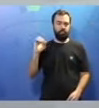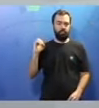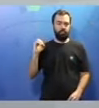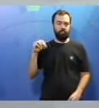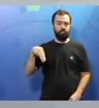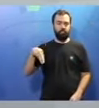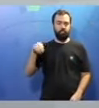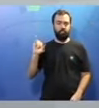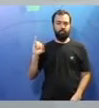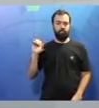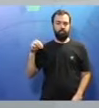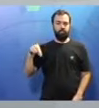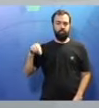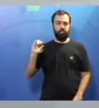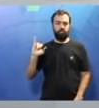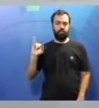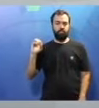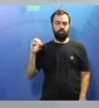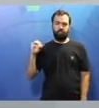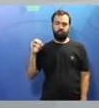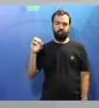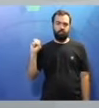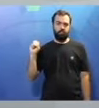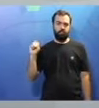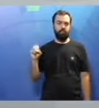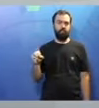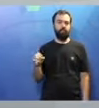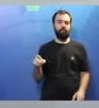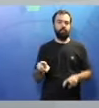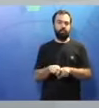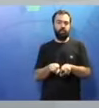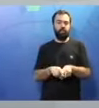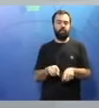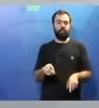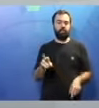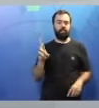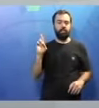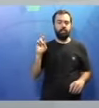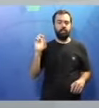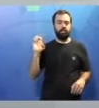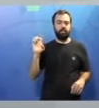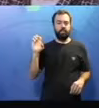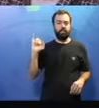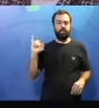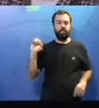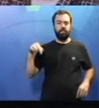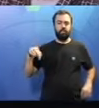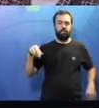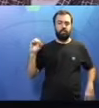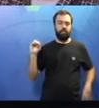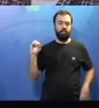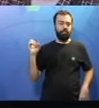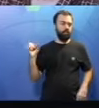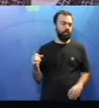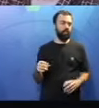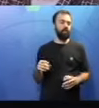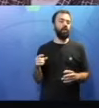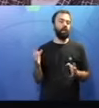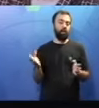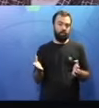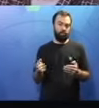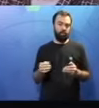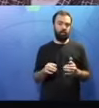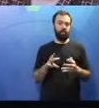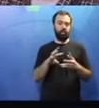seres vivos. Bom, quando eu falo de domínios e reinos, eu falo de classificação biológica, classificação dos seres vivos. Falando